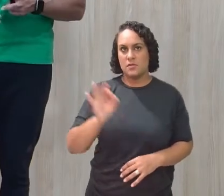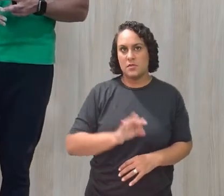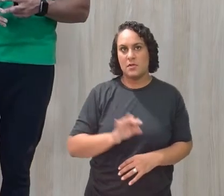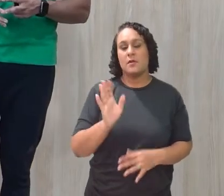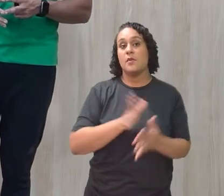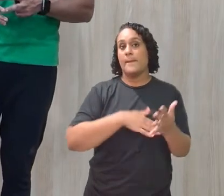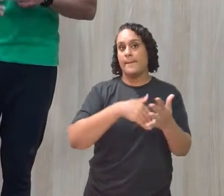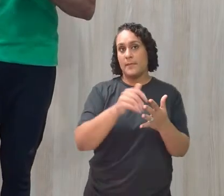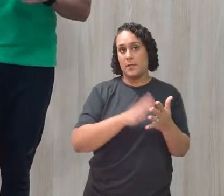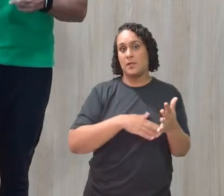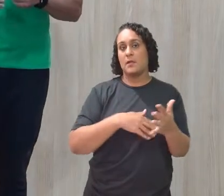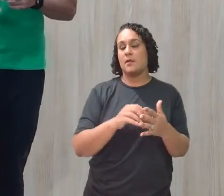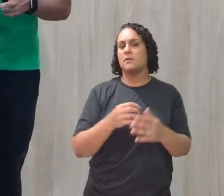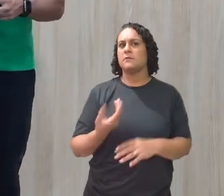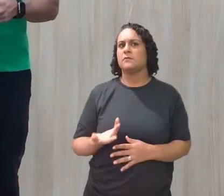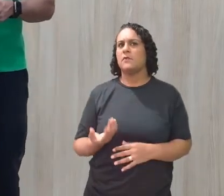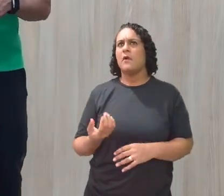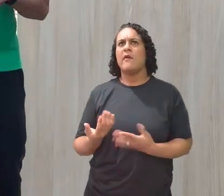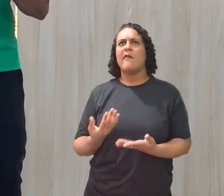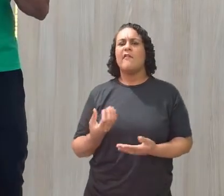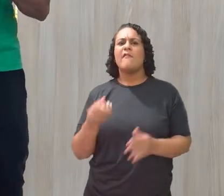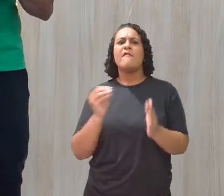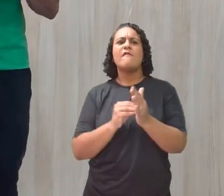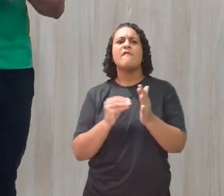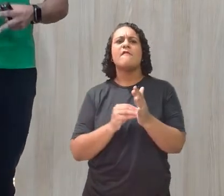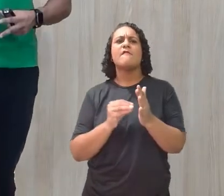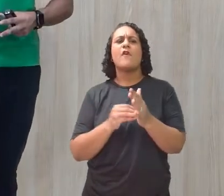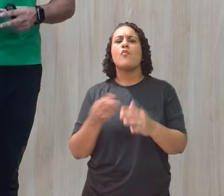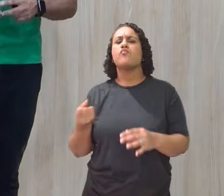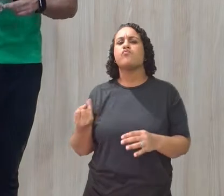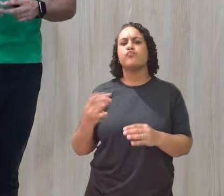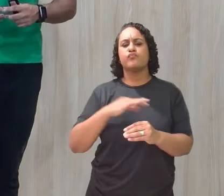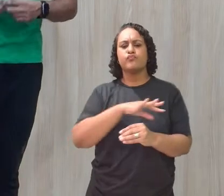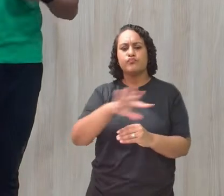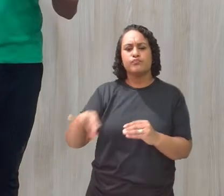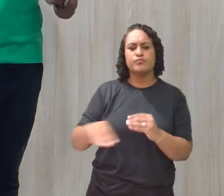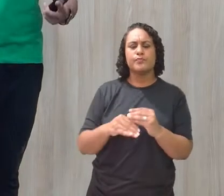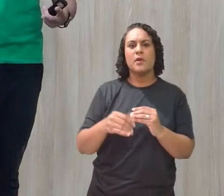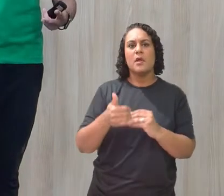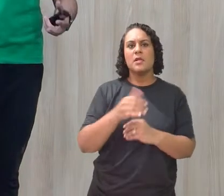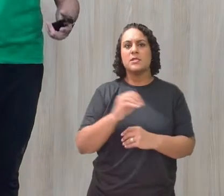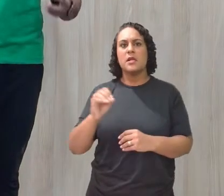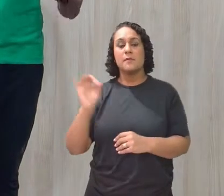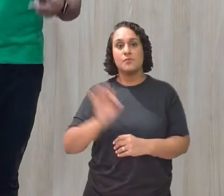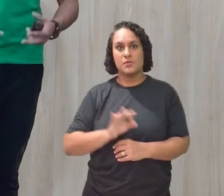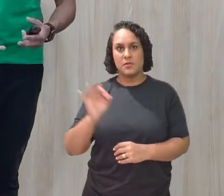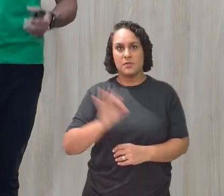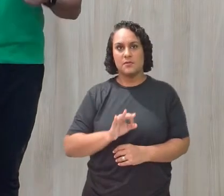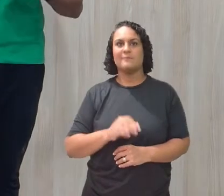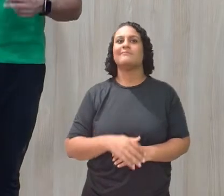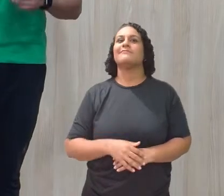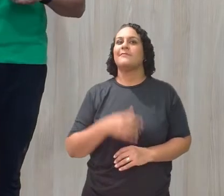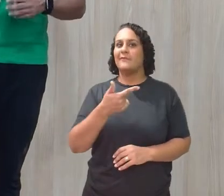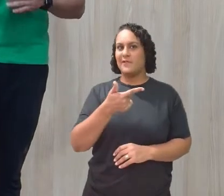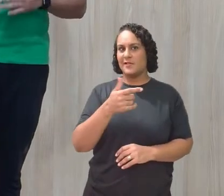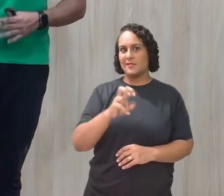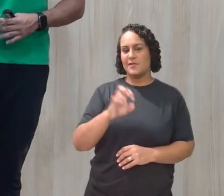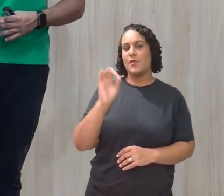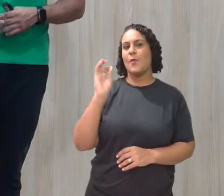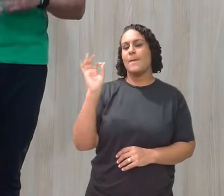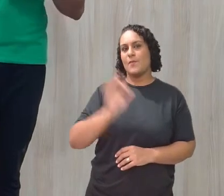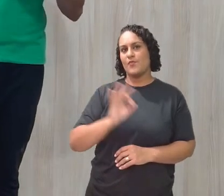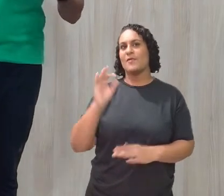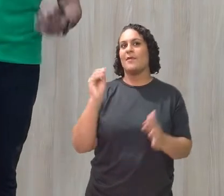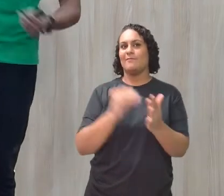parte pintada, quanto falta desses 75% para fazer os 100%? Falta